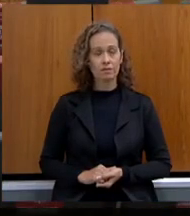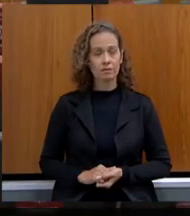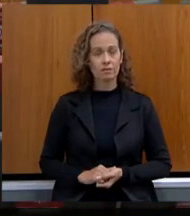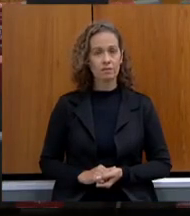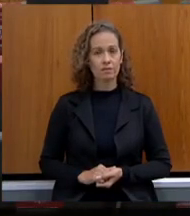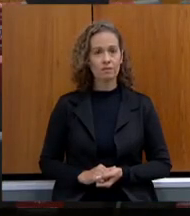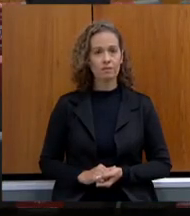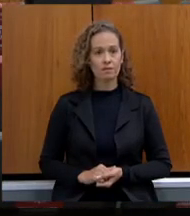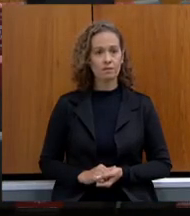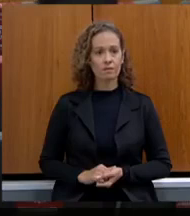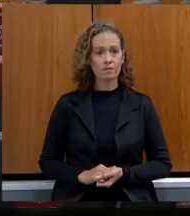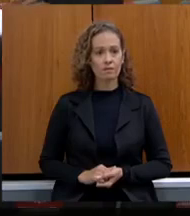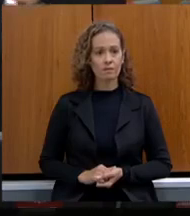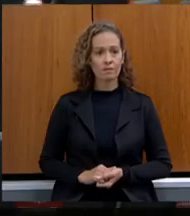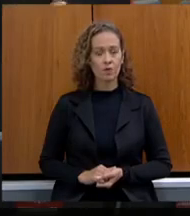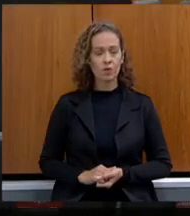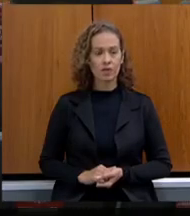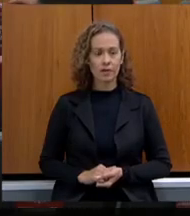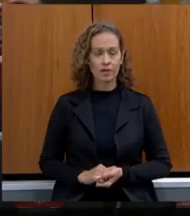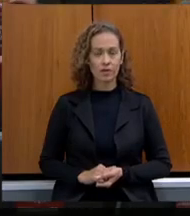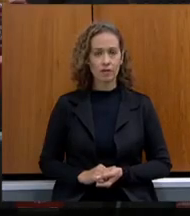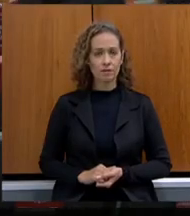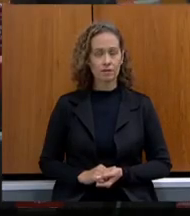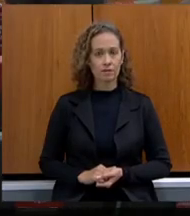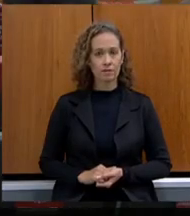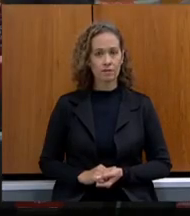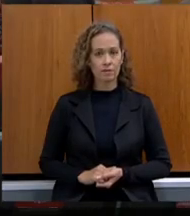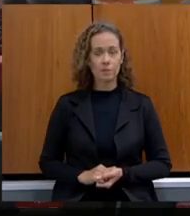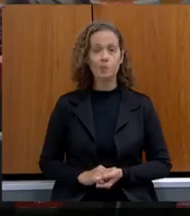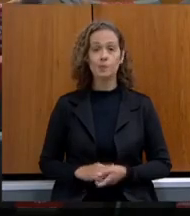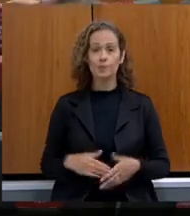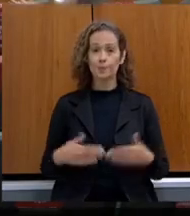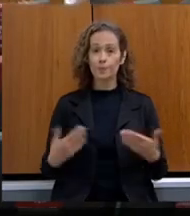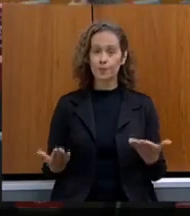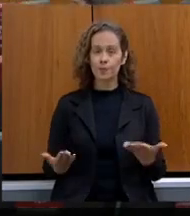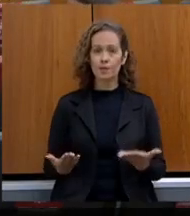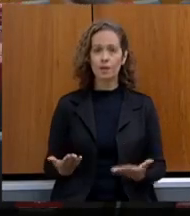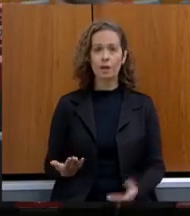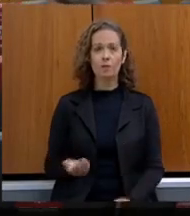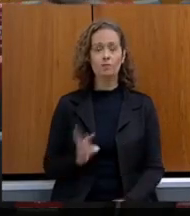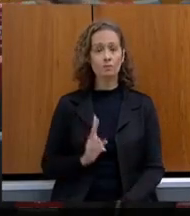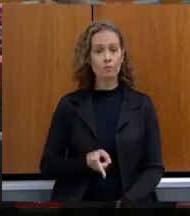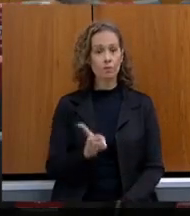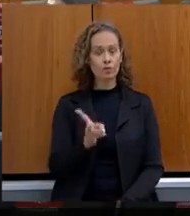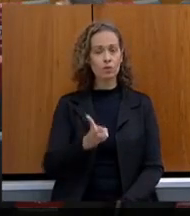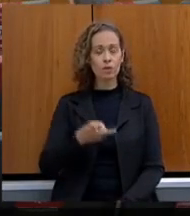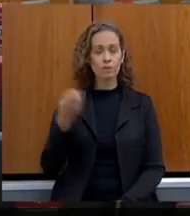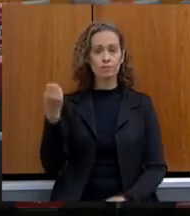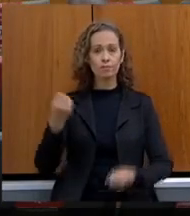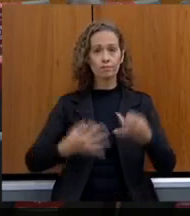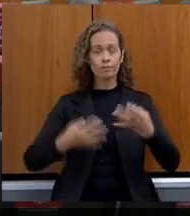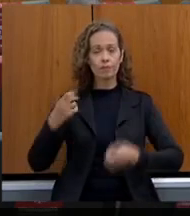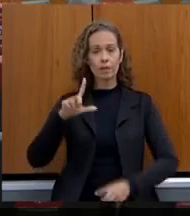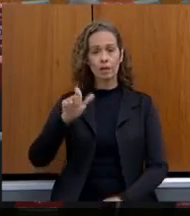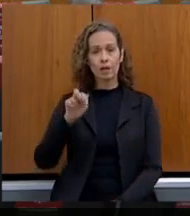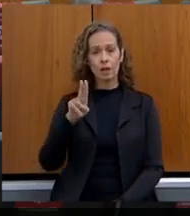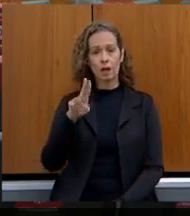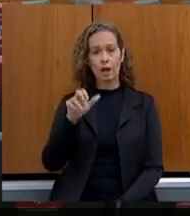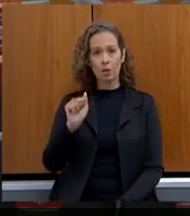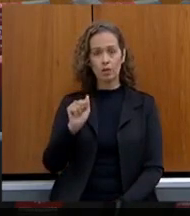e eu vou com a palavra para intervenção em considerações a deputada Laura